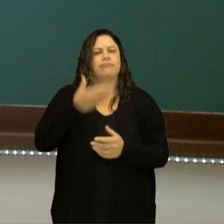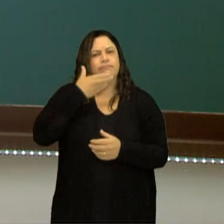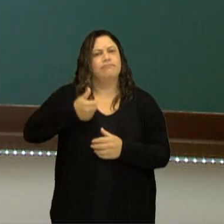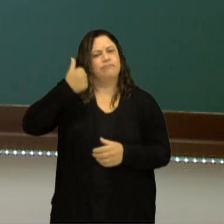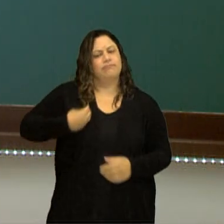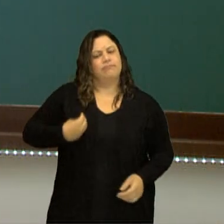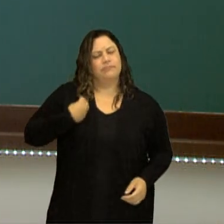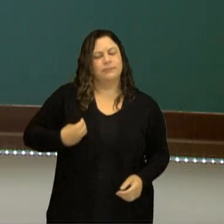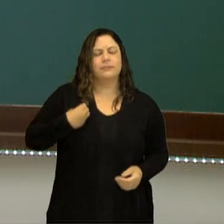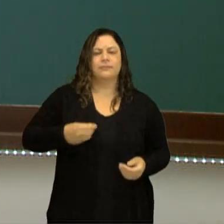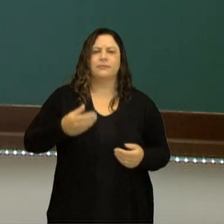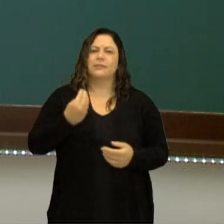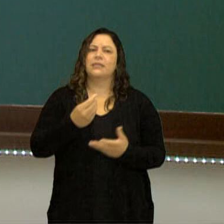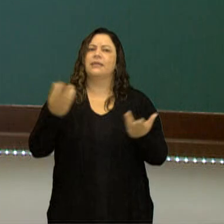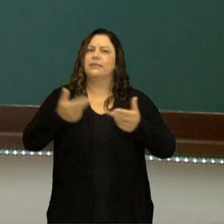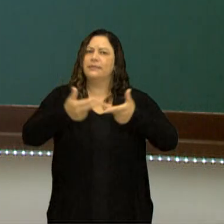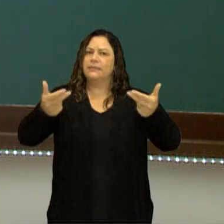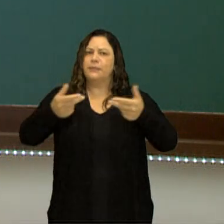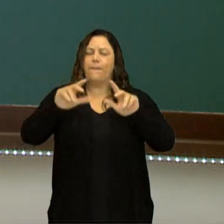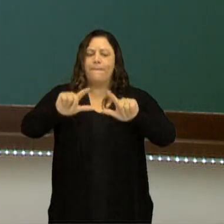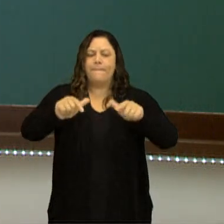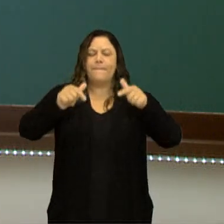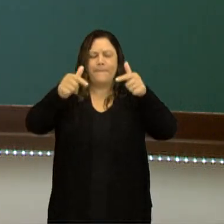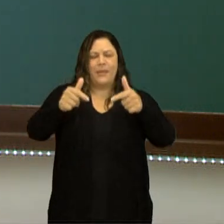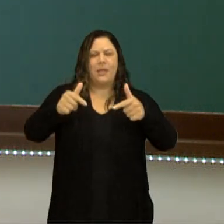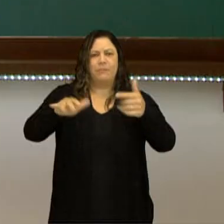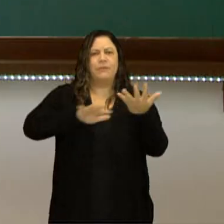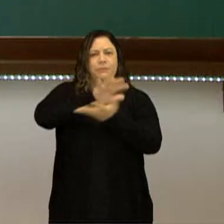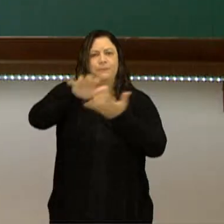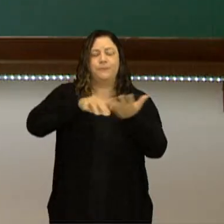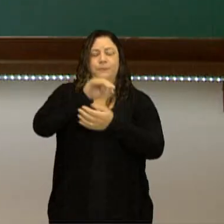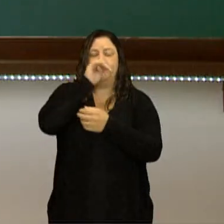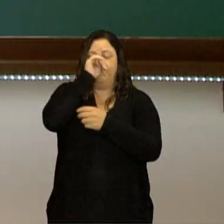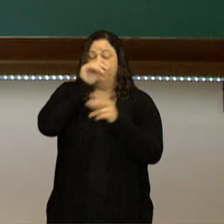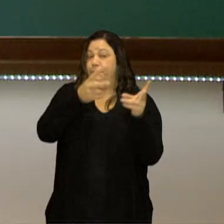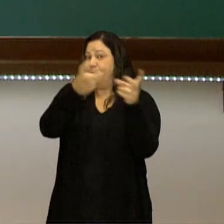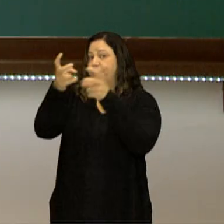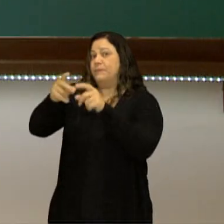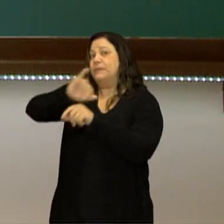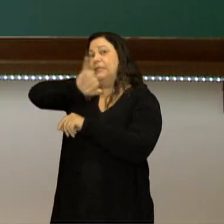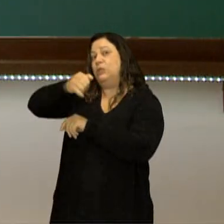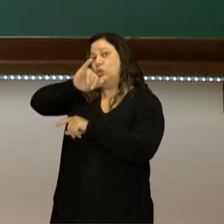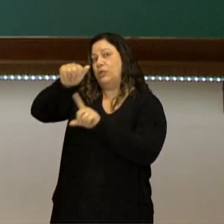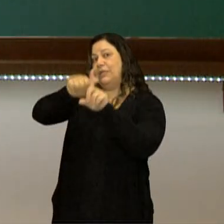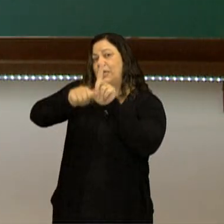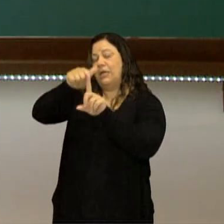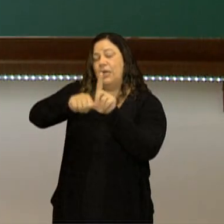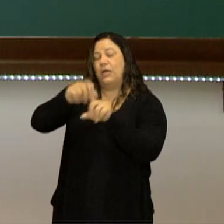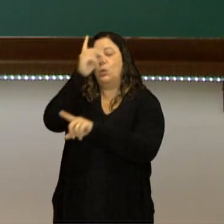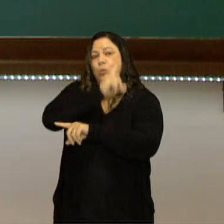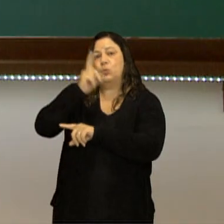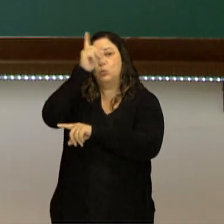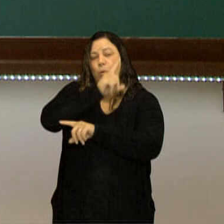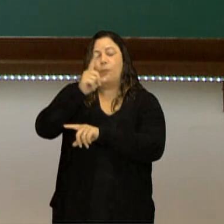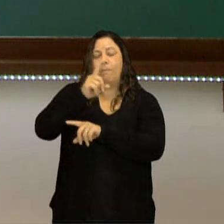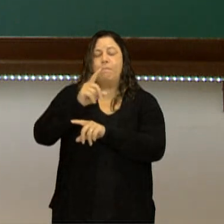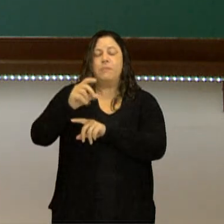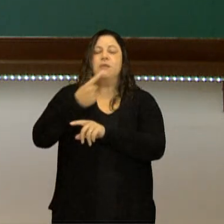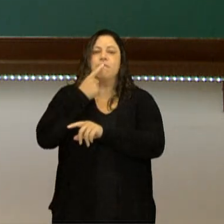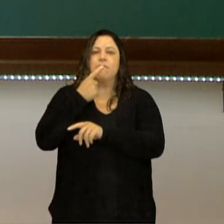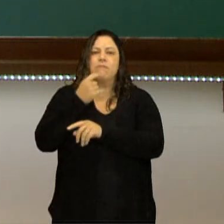dessas reivindicações, nós vamos ver que em janeiro de 1905 vai ocorrer o chamado Domingo Sangrento,